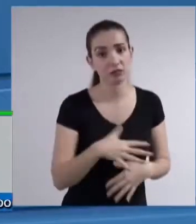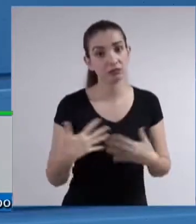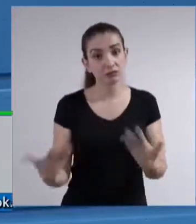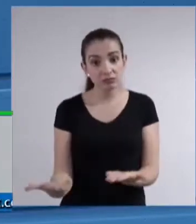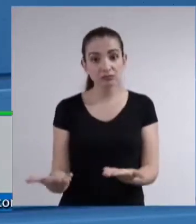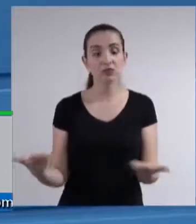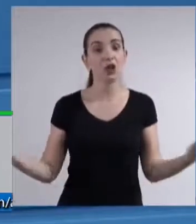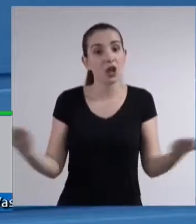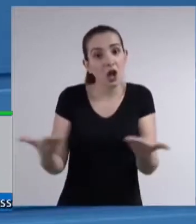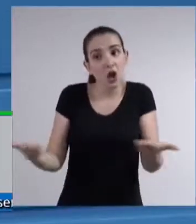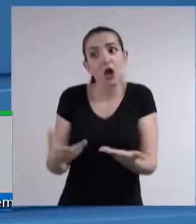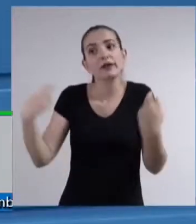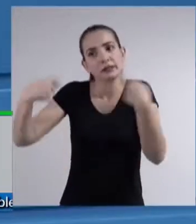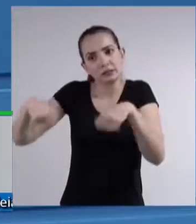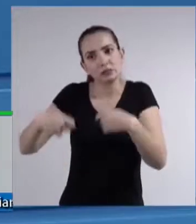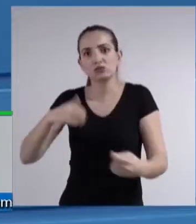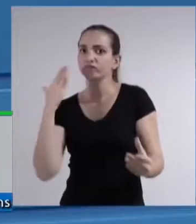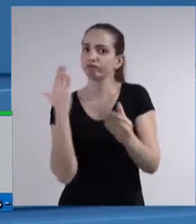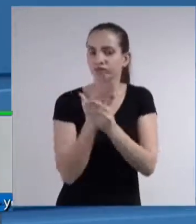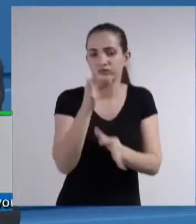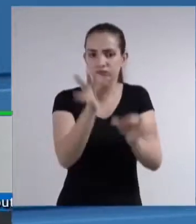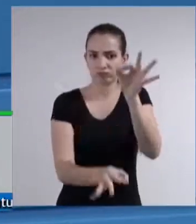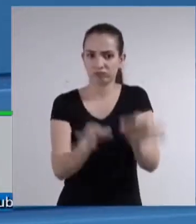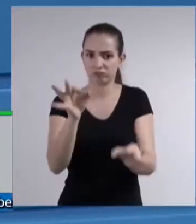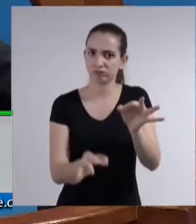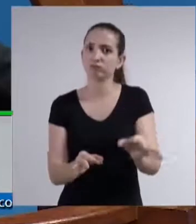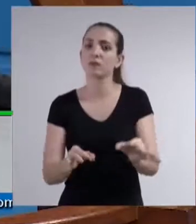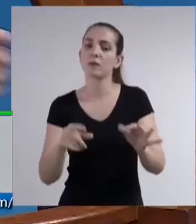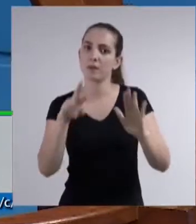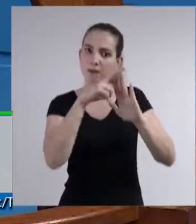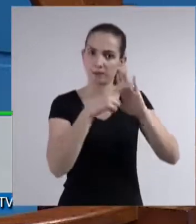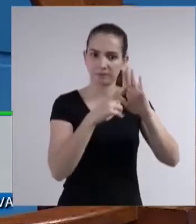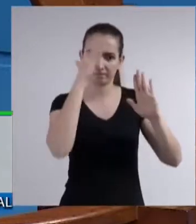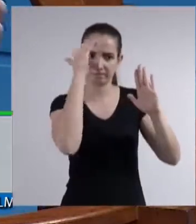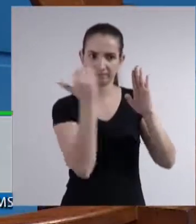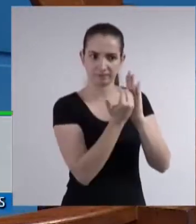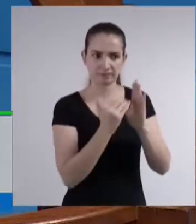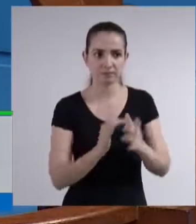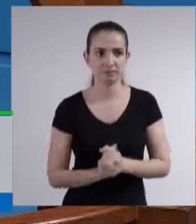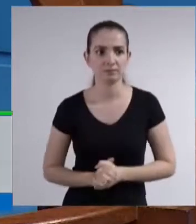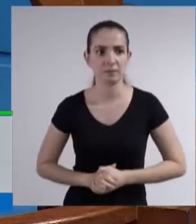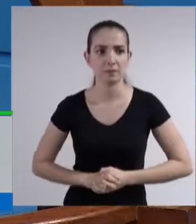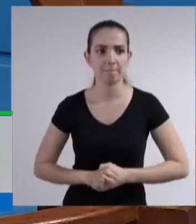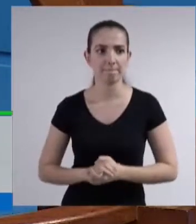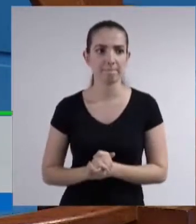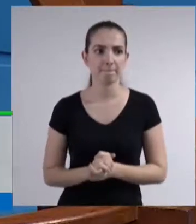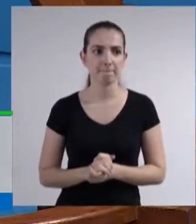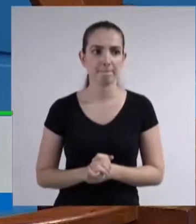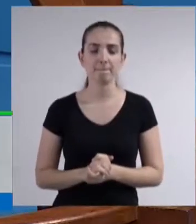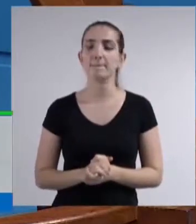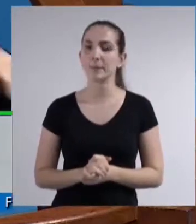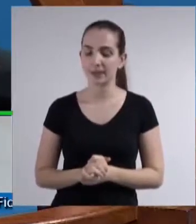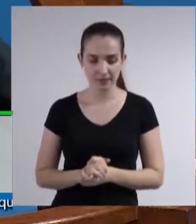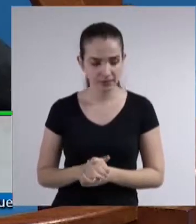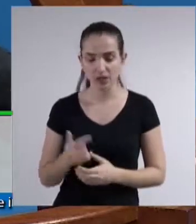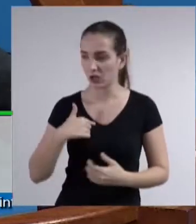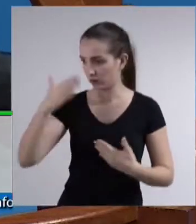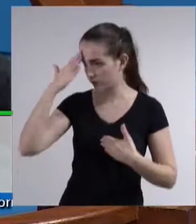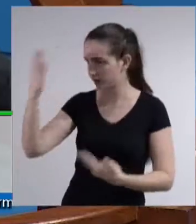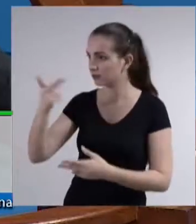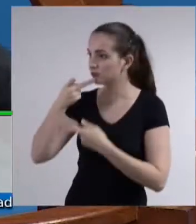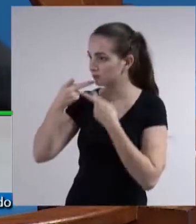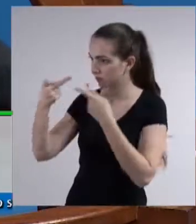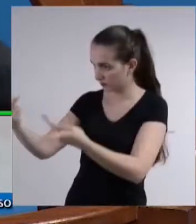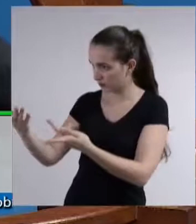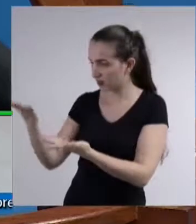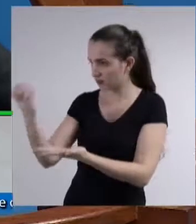ordem. E a ordem tem que ser restabelecida. Eu agradeço a parte de Vossa Excelência. O contraponto aqui sempre é muito importante para o